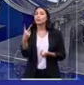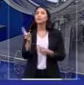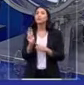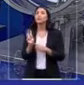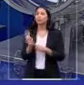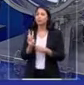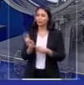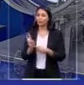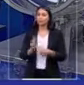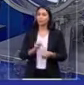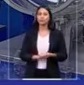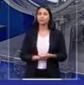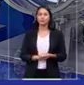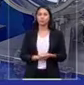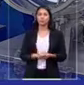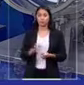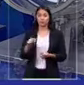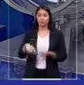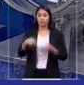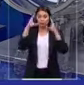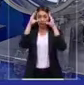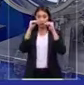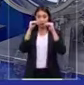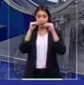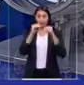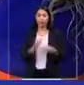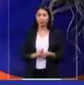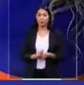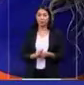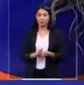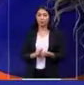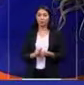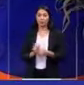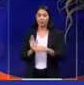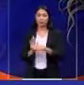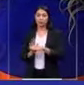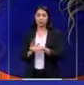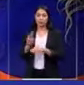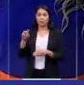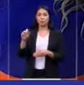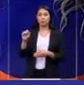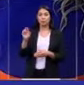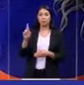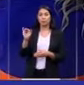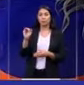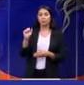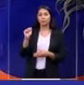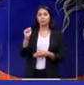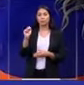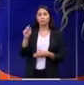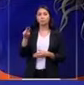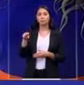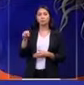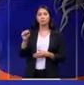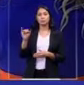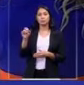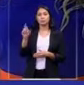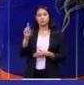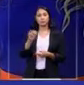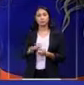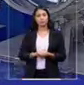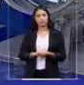auditoras populares. Essa noite a gente conta com a participação da Maria Severino e também da dona Nair Lima. Boa